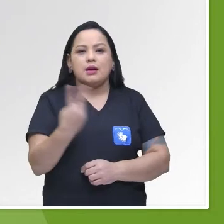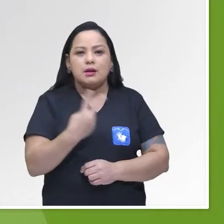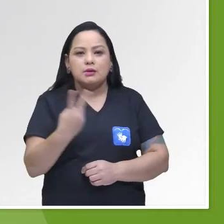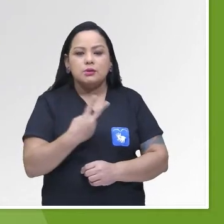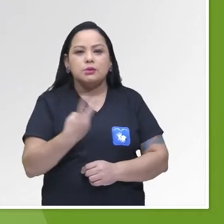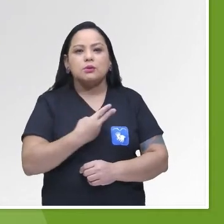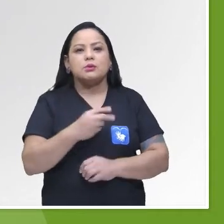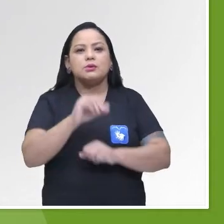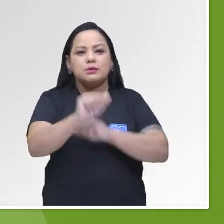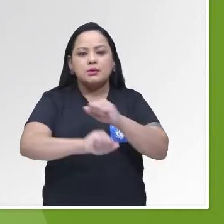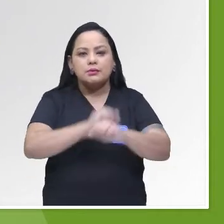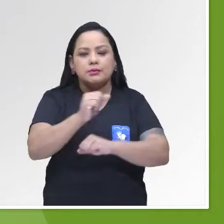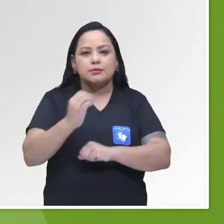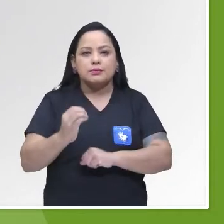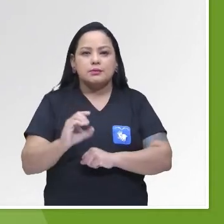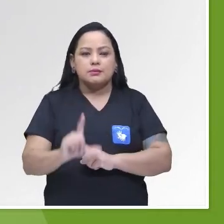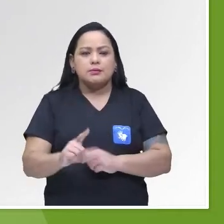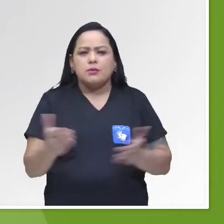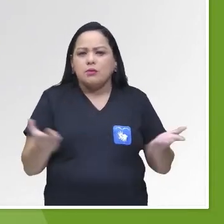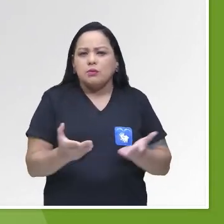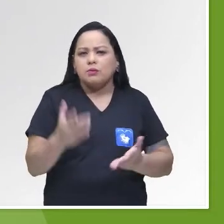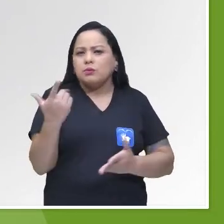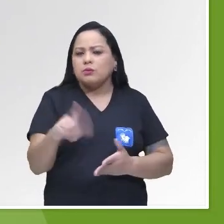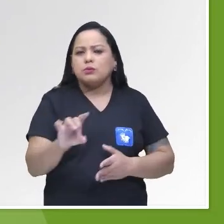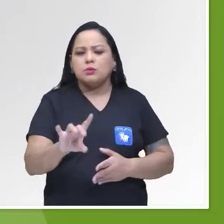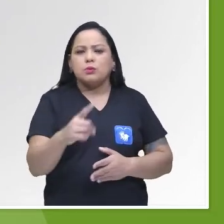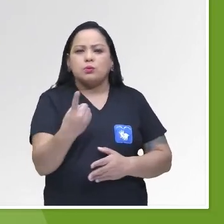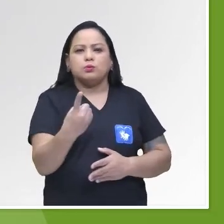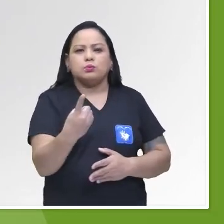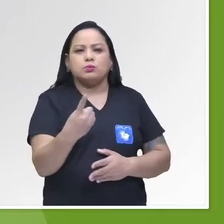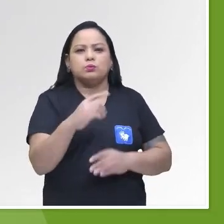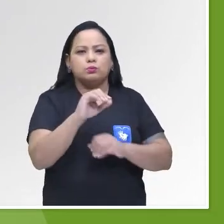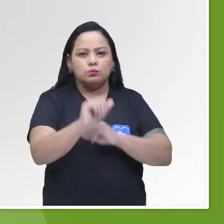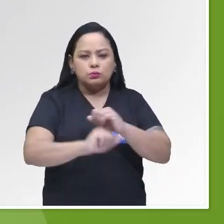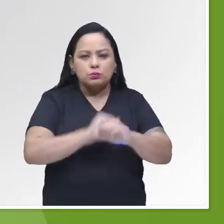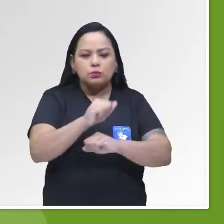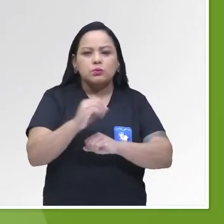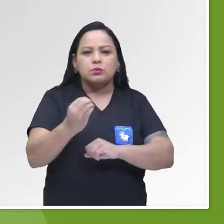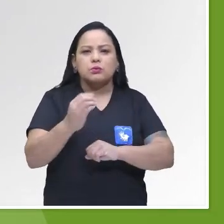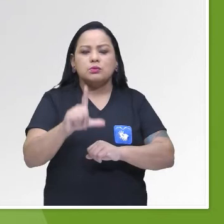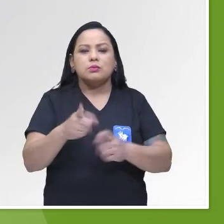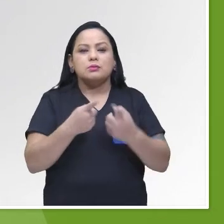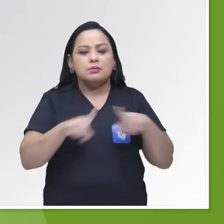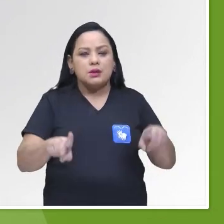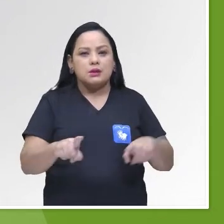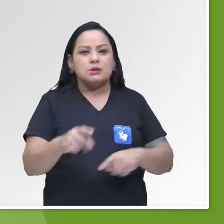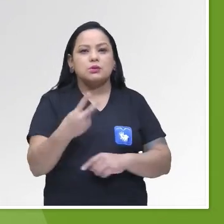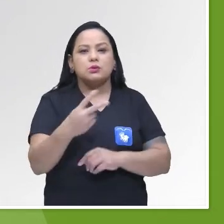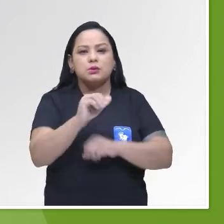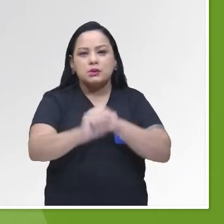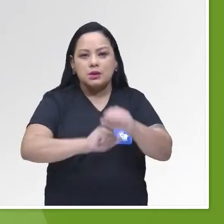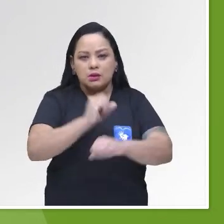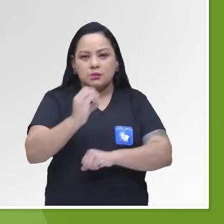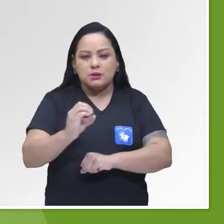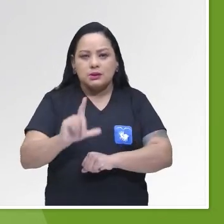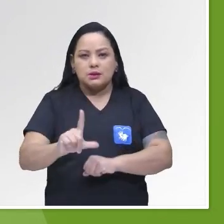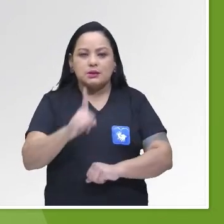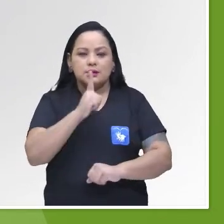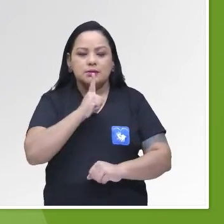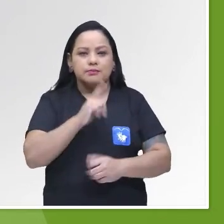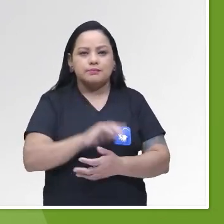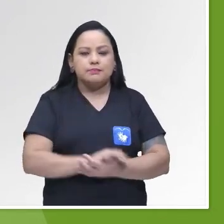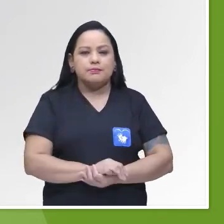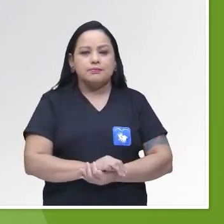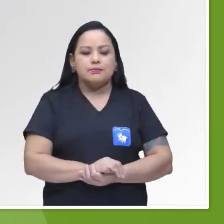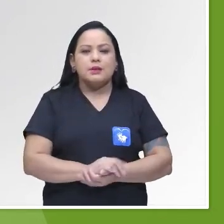cloro. Então, agora, eu não tenho mais um átomo de cloro. Eu tenho o quê? 2 átomos de cloro. E